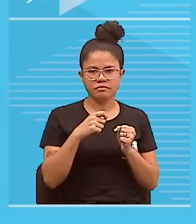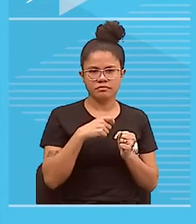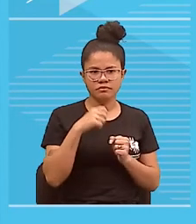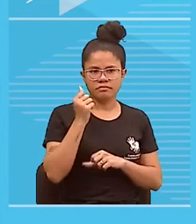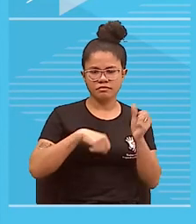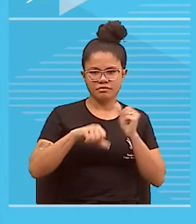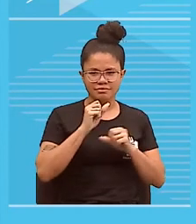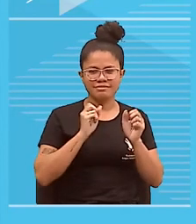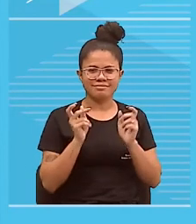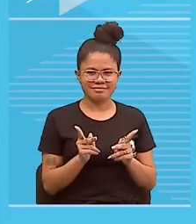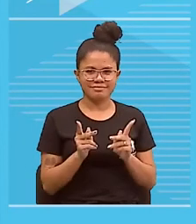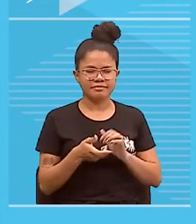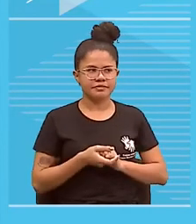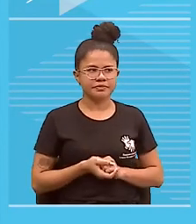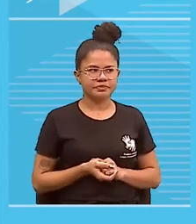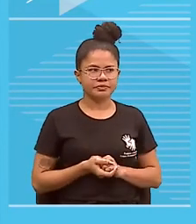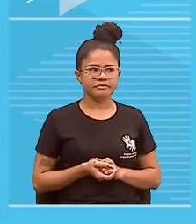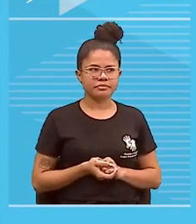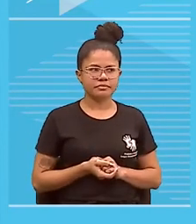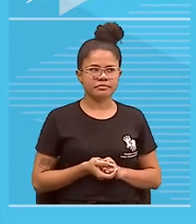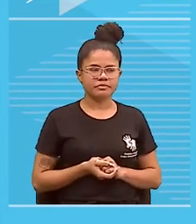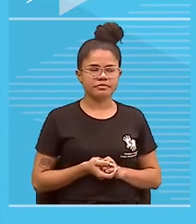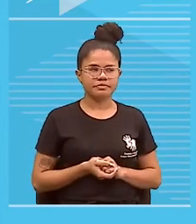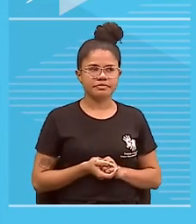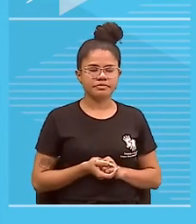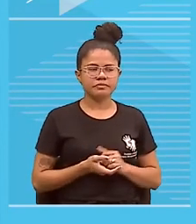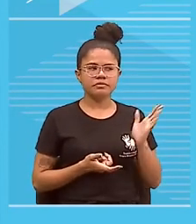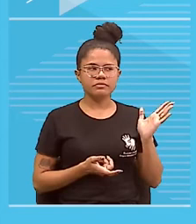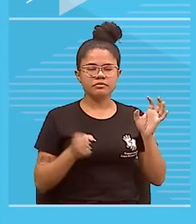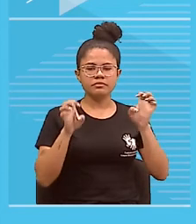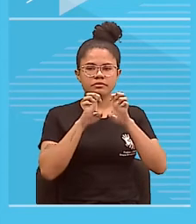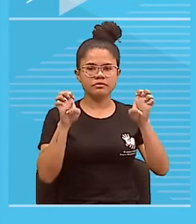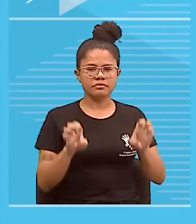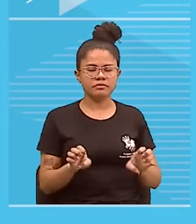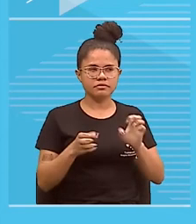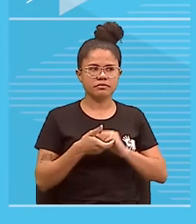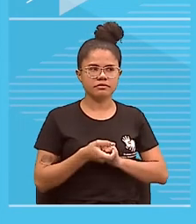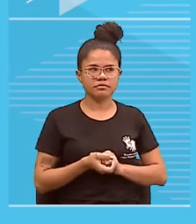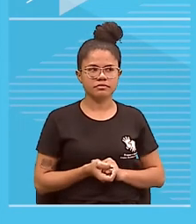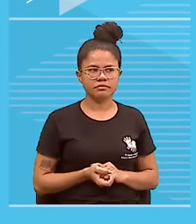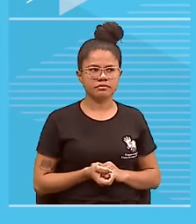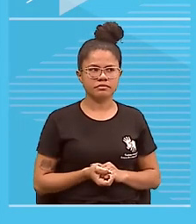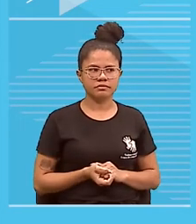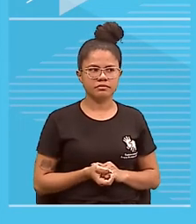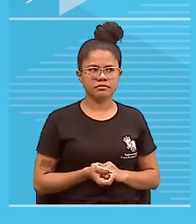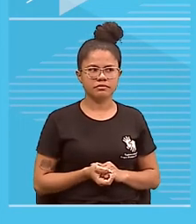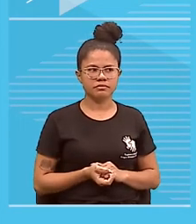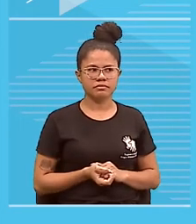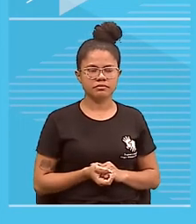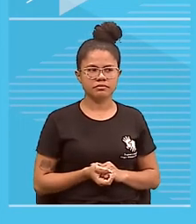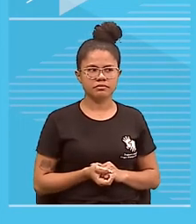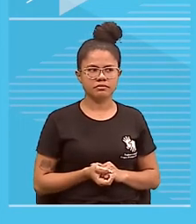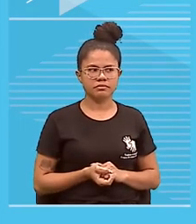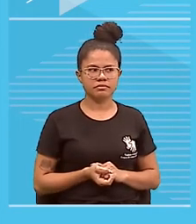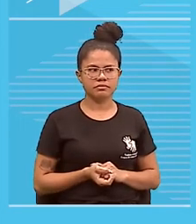ciclização né por isso essa estrutura aqui cívica da glicose quando a gente fala de glicose há 66